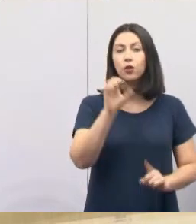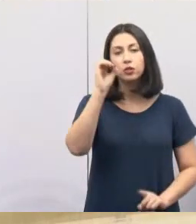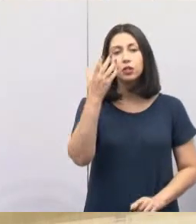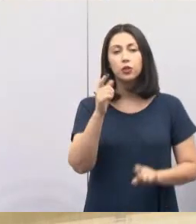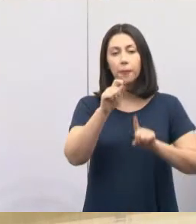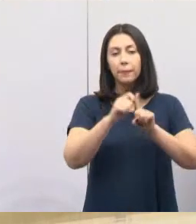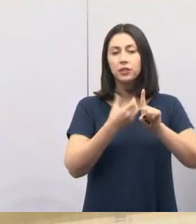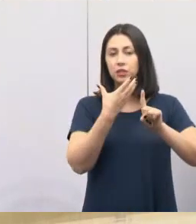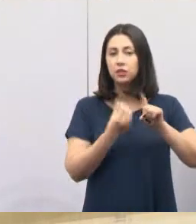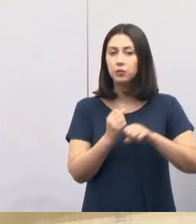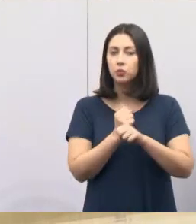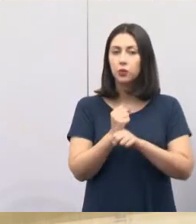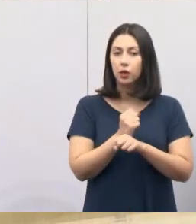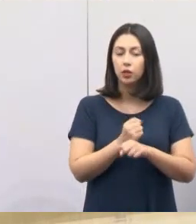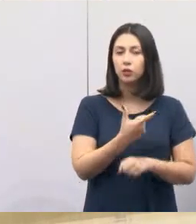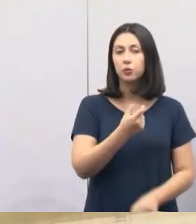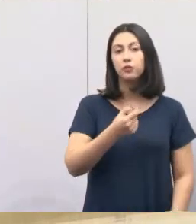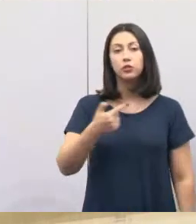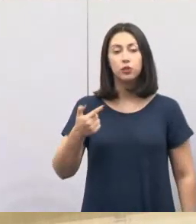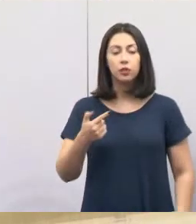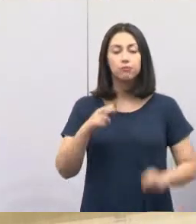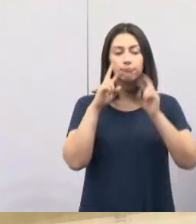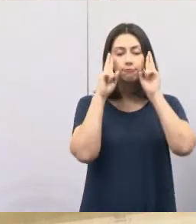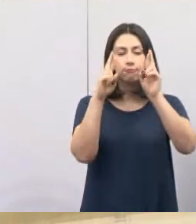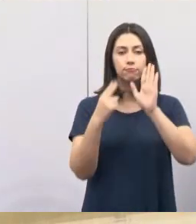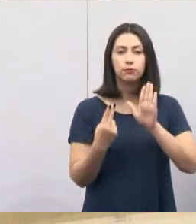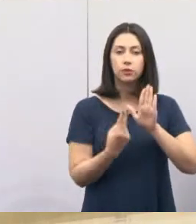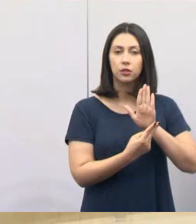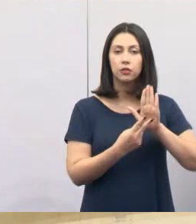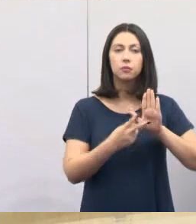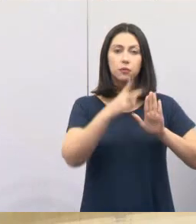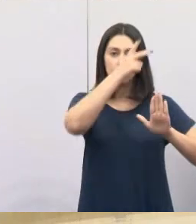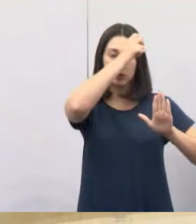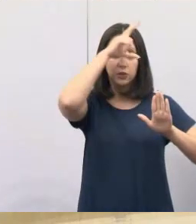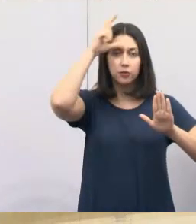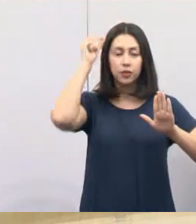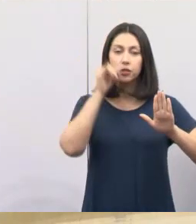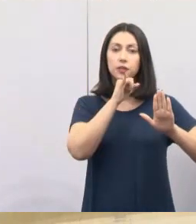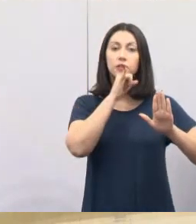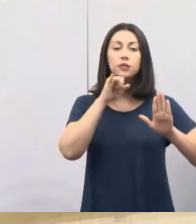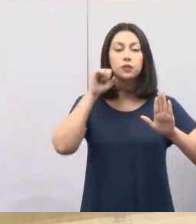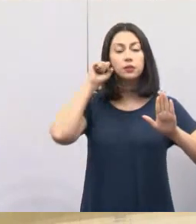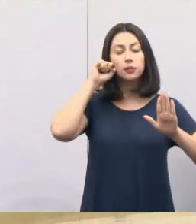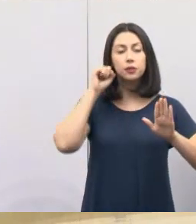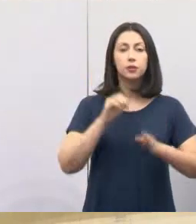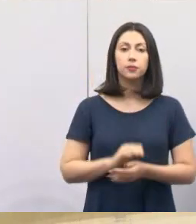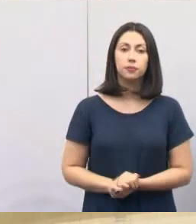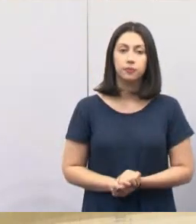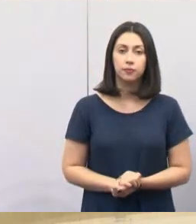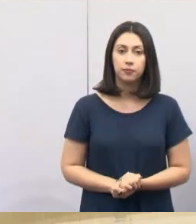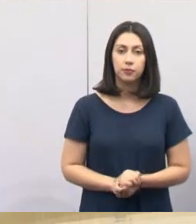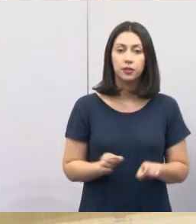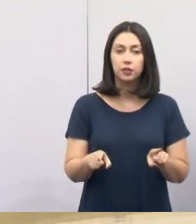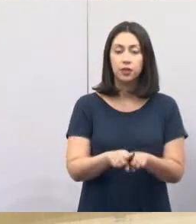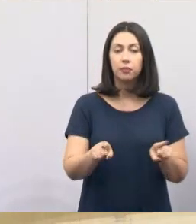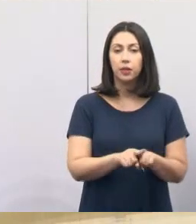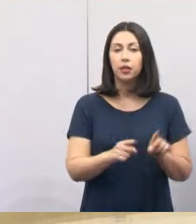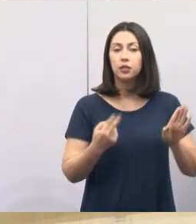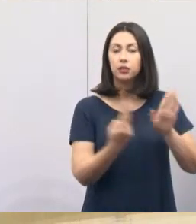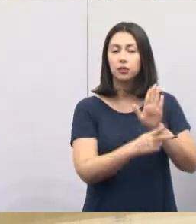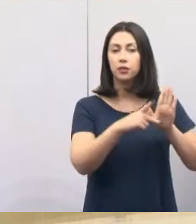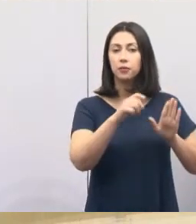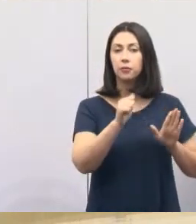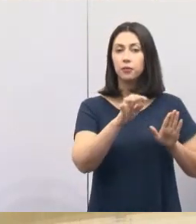ano. Respeitosamente, Isaías José Santana, prefeito municipal de Jacareí, e Patrícia Vieira